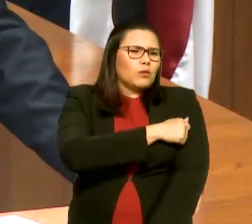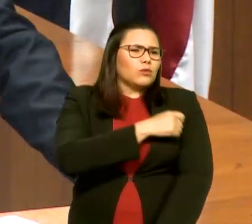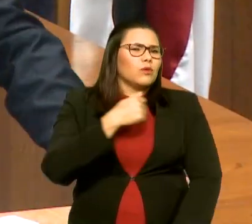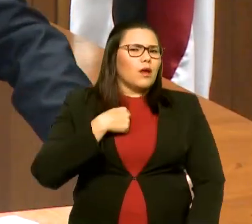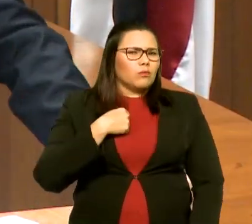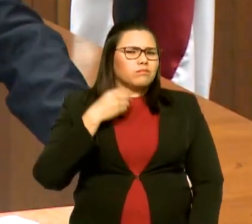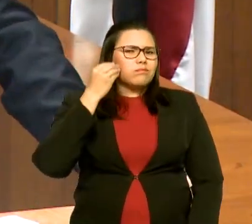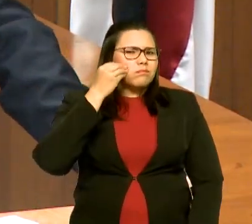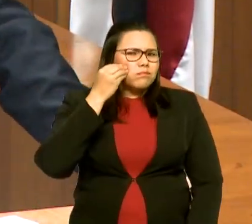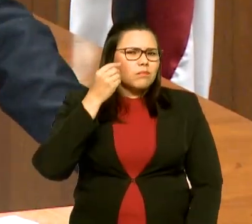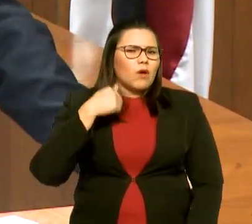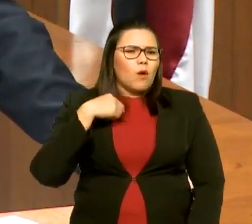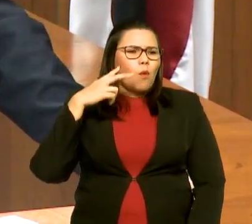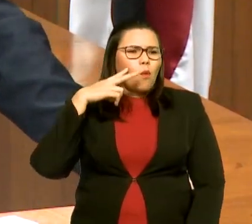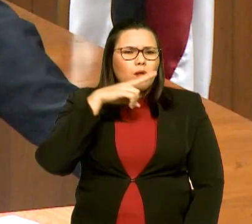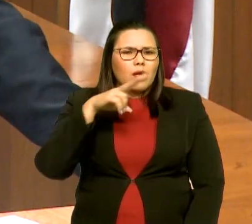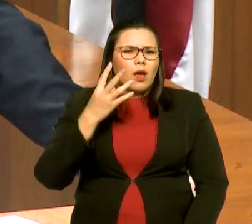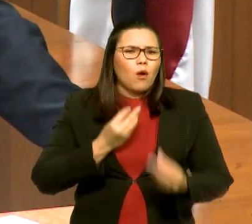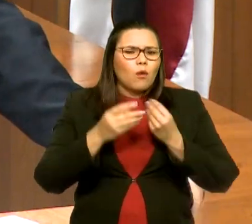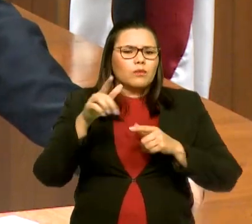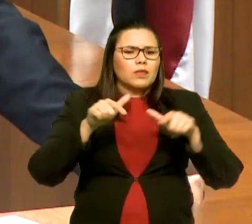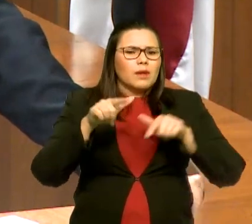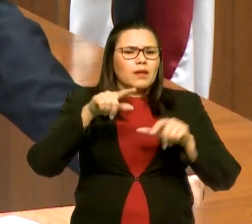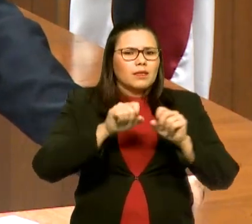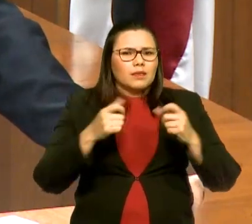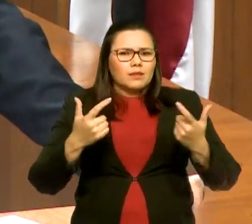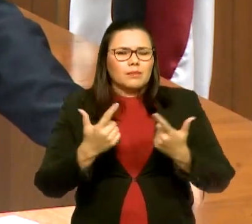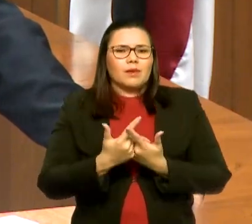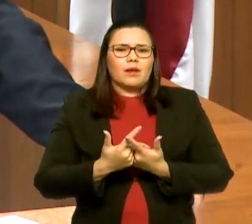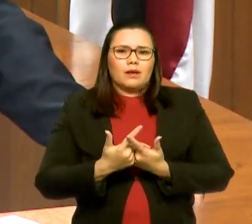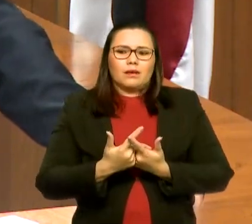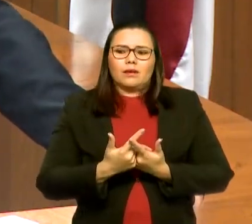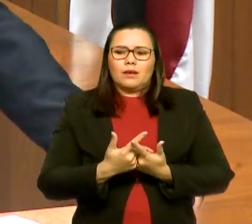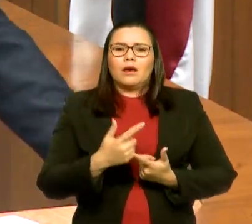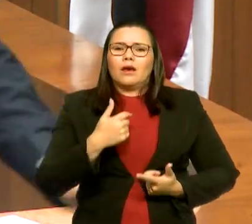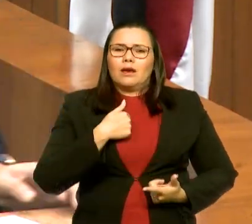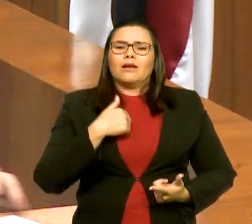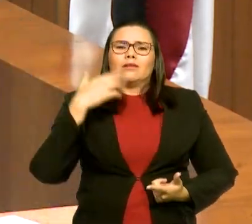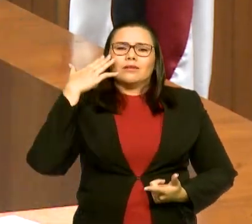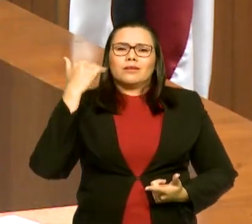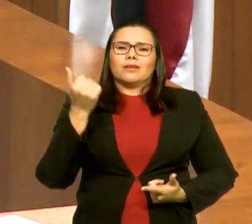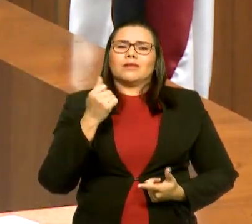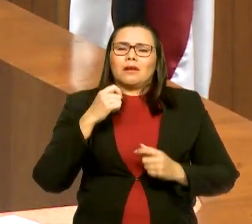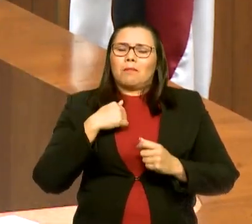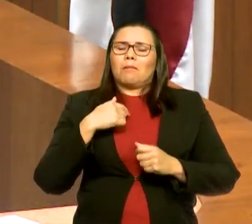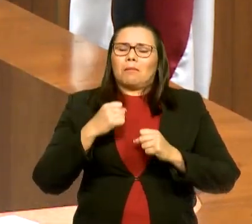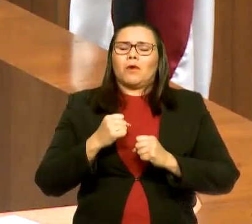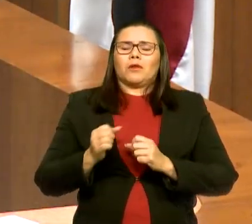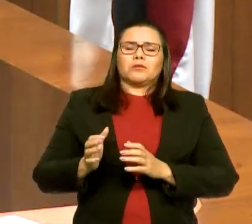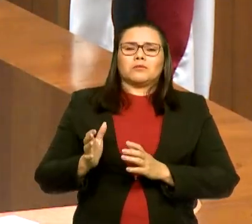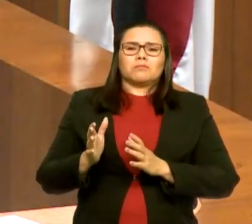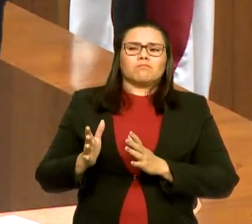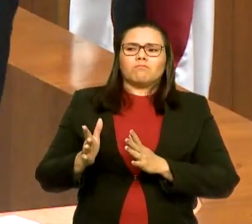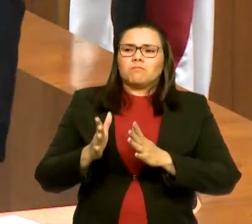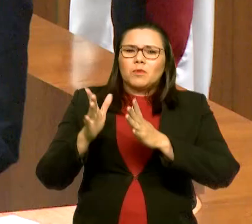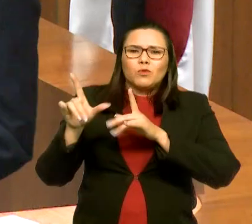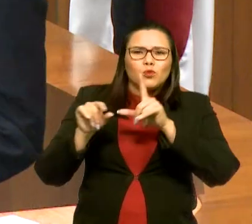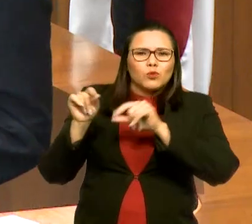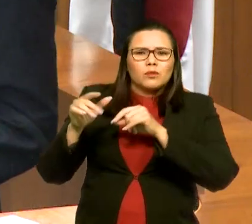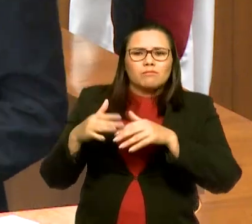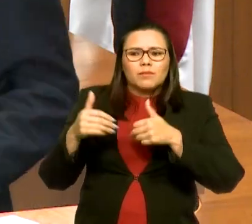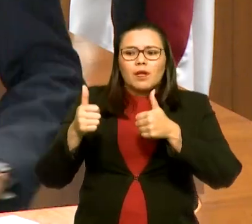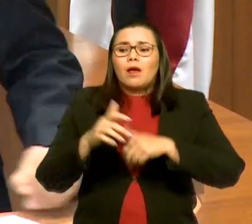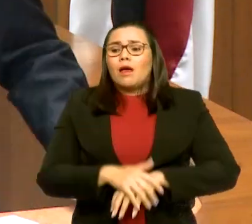população efetivamente, deputado Ricardo Arruda. Eu posso dizer, e eu peço